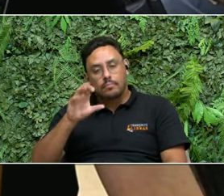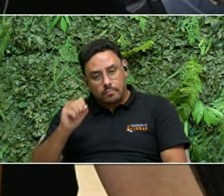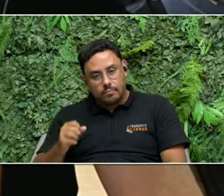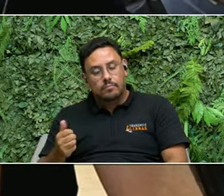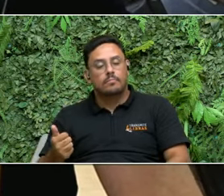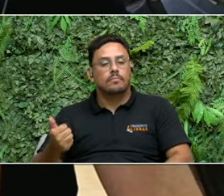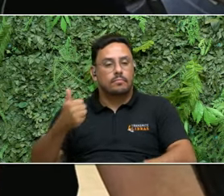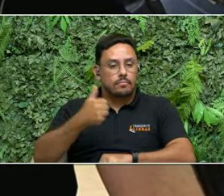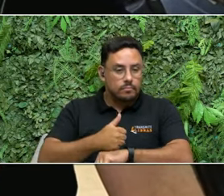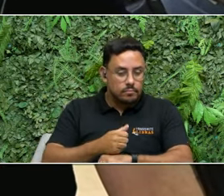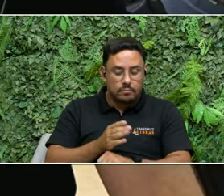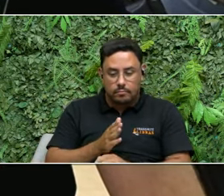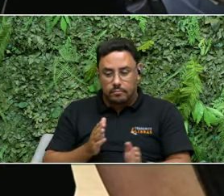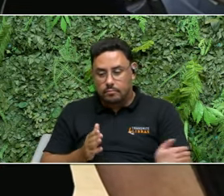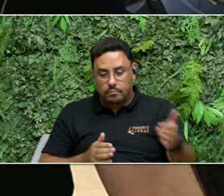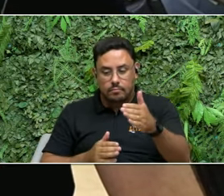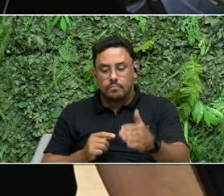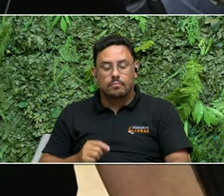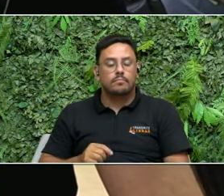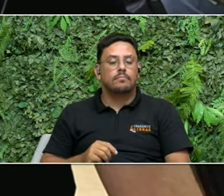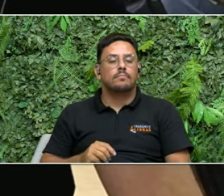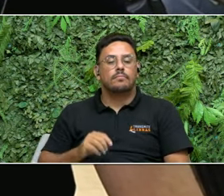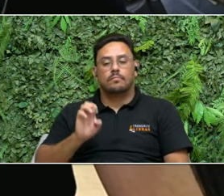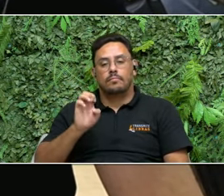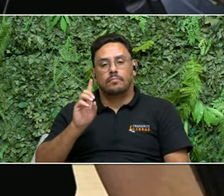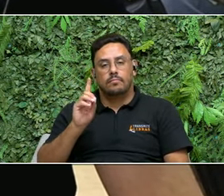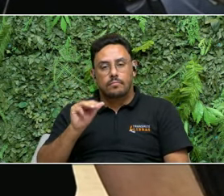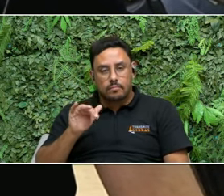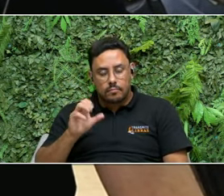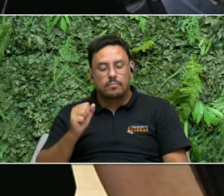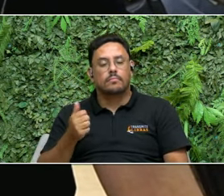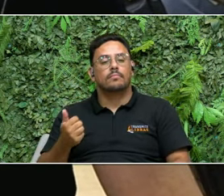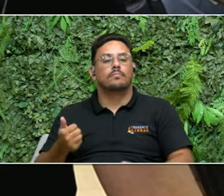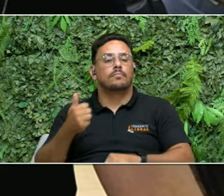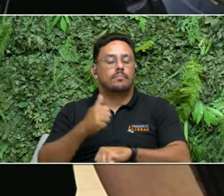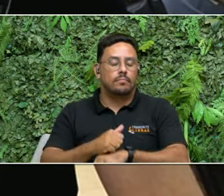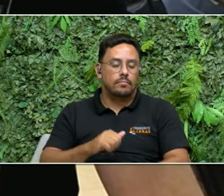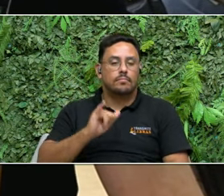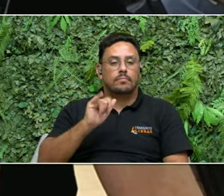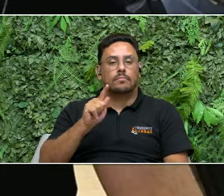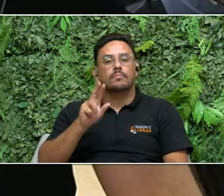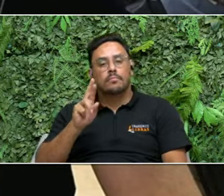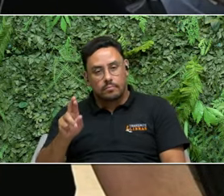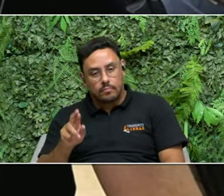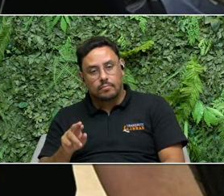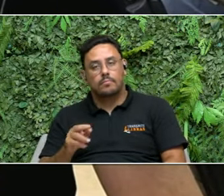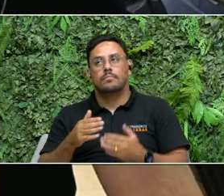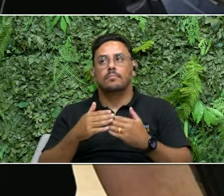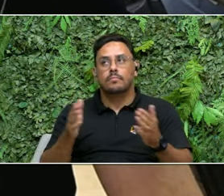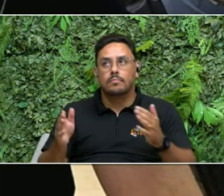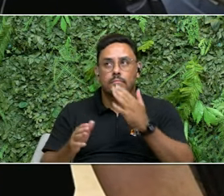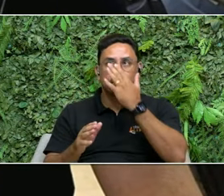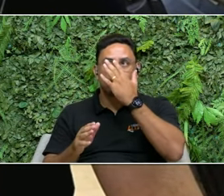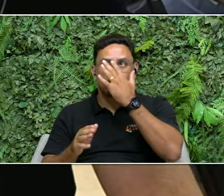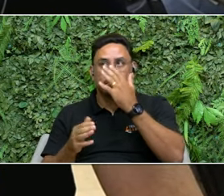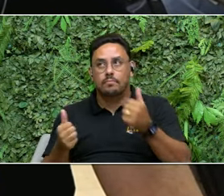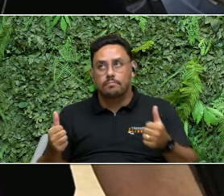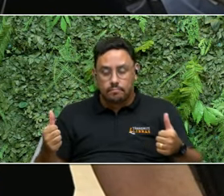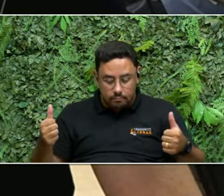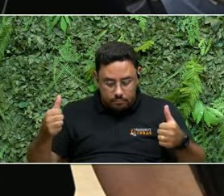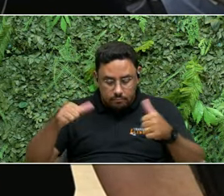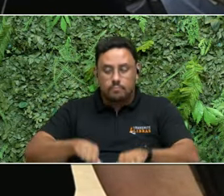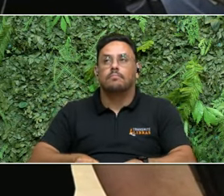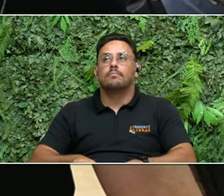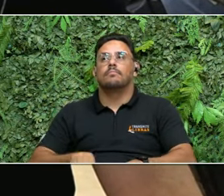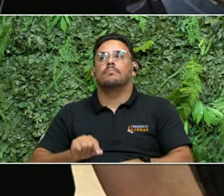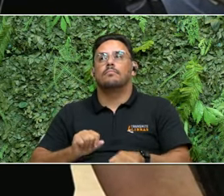Alisson por fora o Edenilson não tinha que ter entrado porque ele já entrou na no lugar do Igor Gomes que tava jogando mais aberto mas aí piora a coisa quando ele